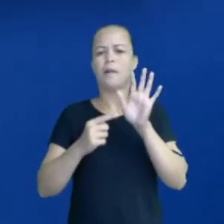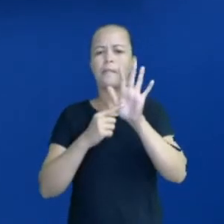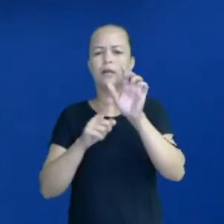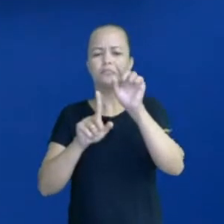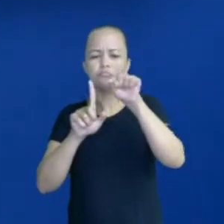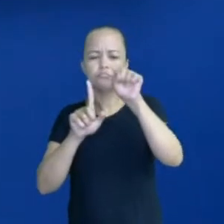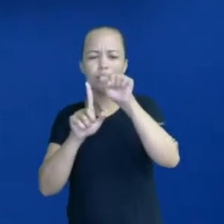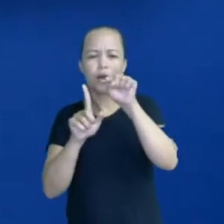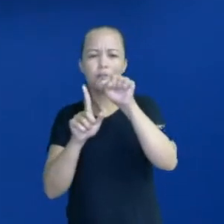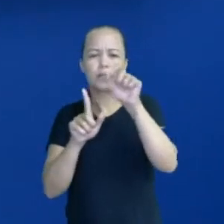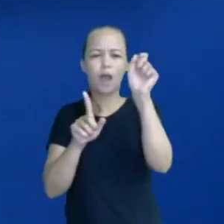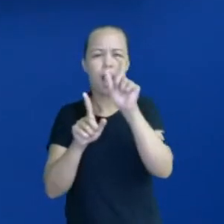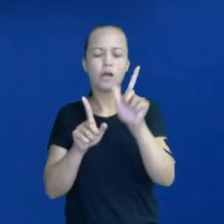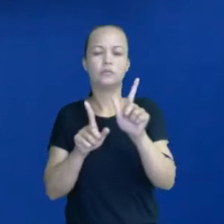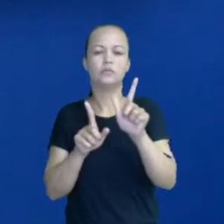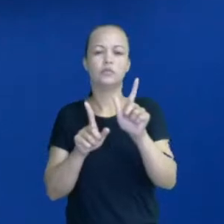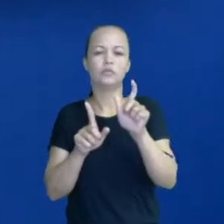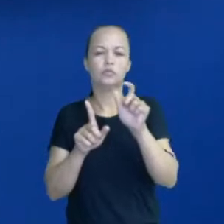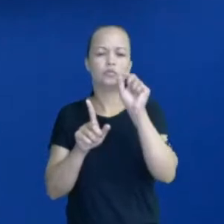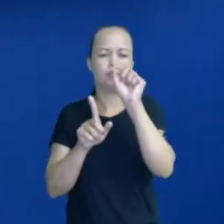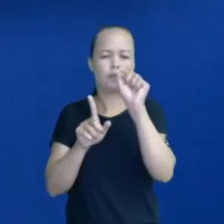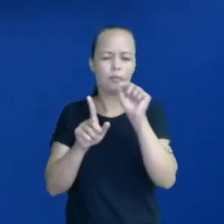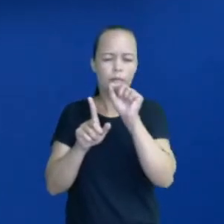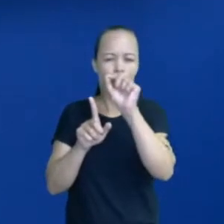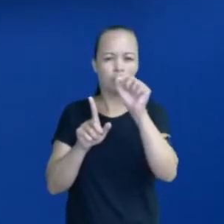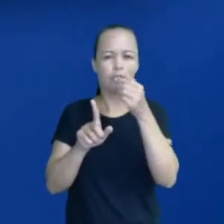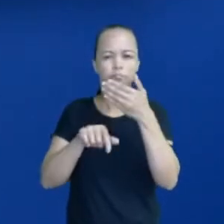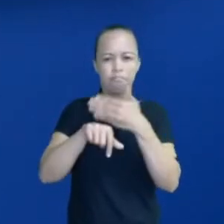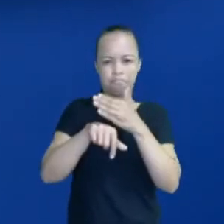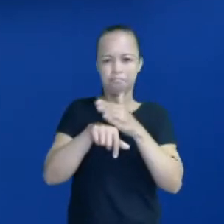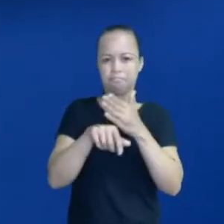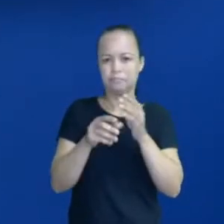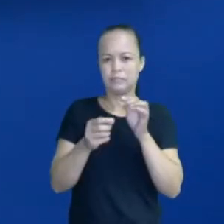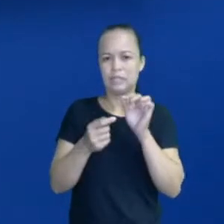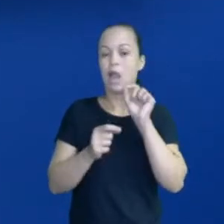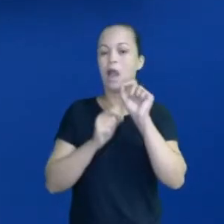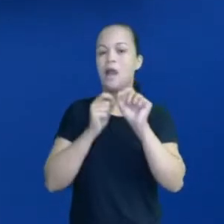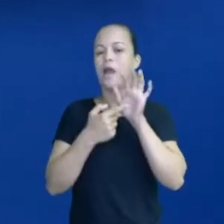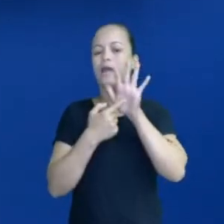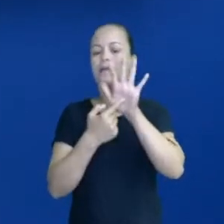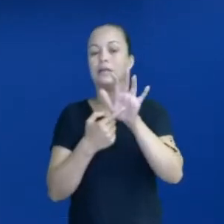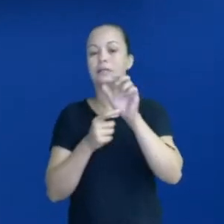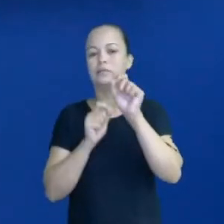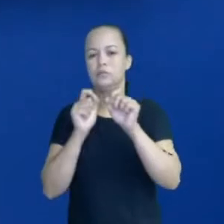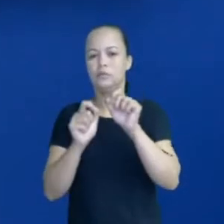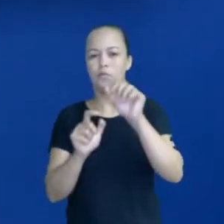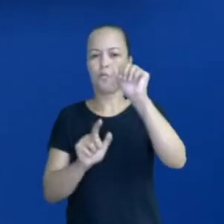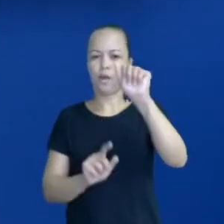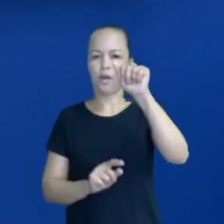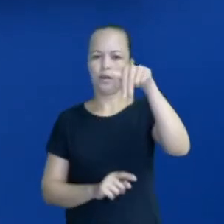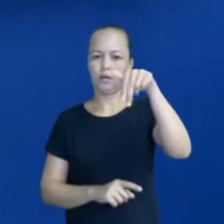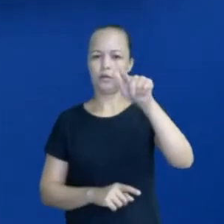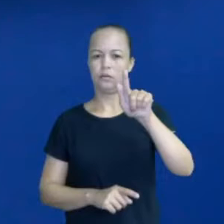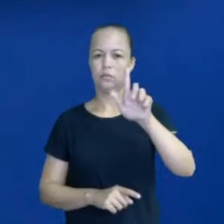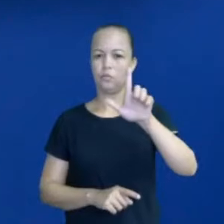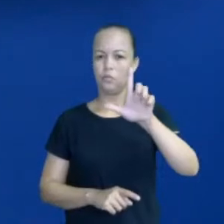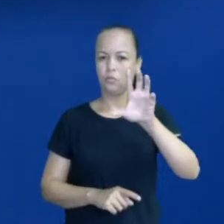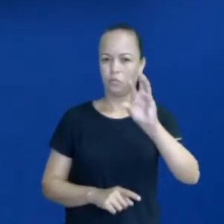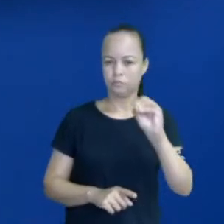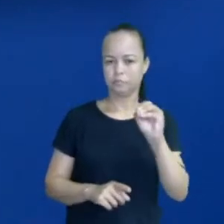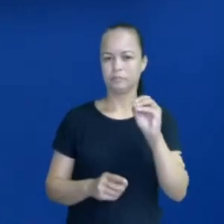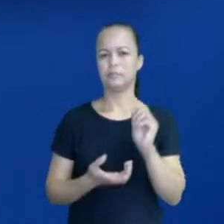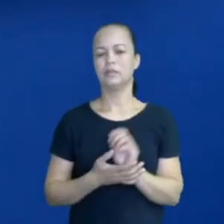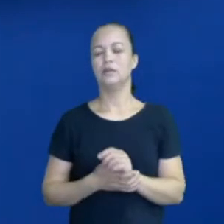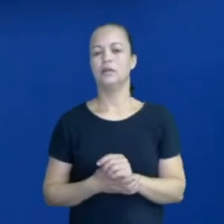aqui, pintada de azul, né, cheia de bolinha branca, é que representa o meu ângulo, tá? E aí, o vértice